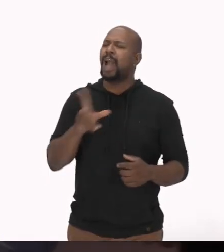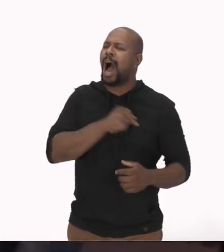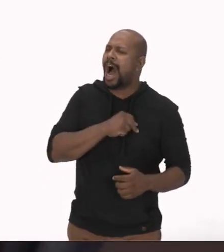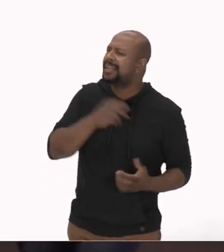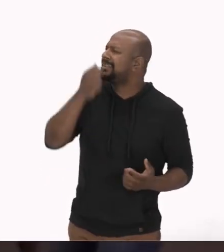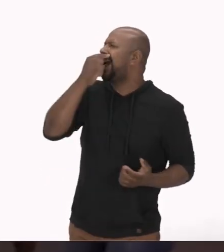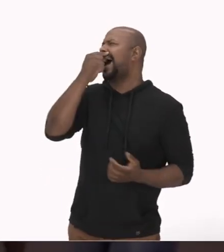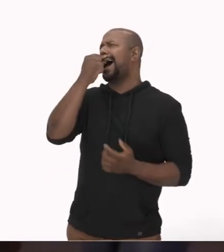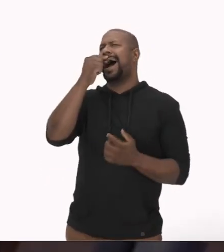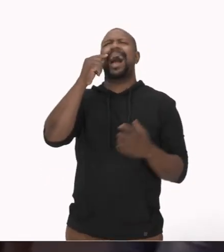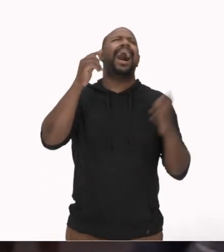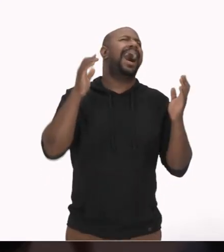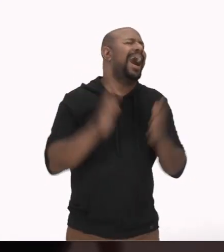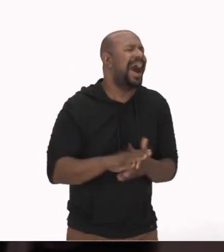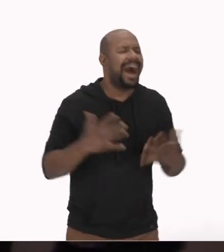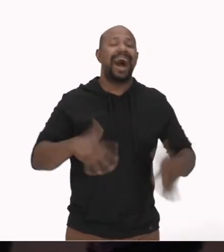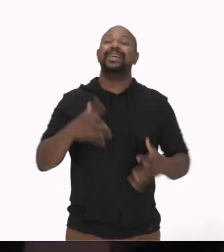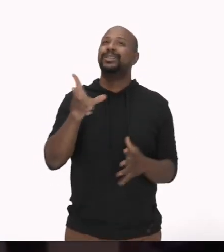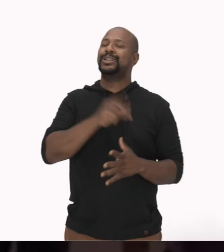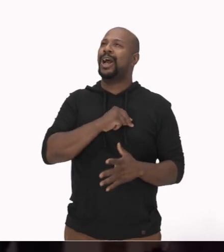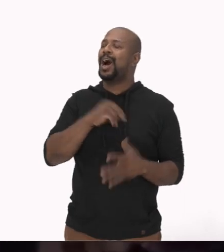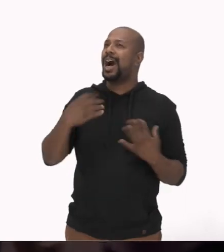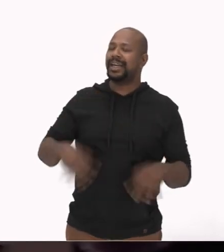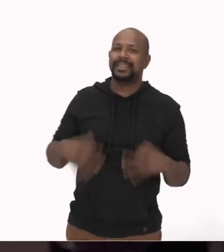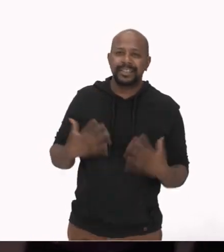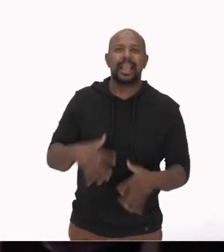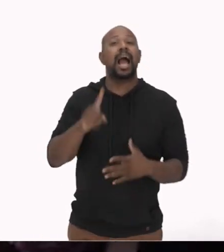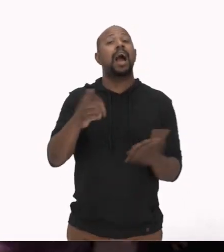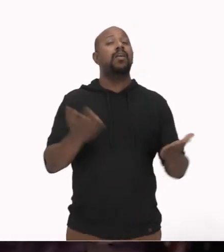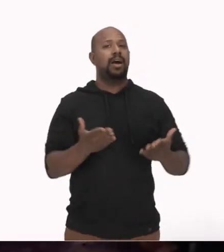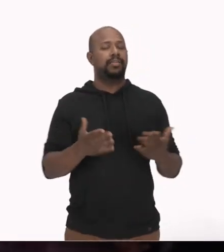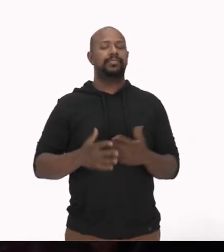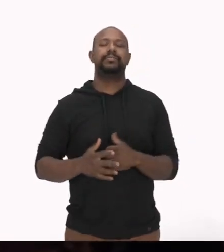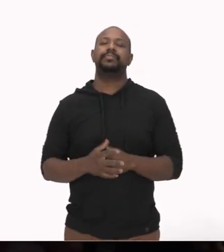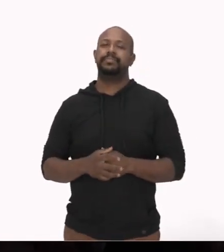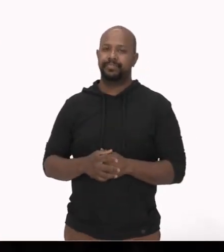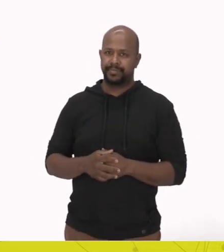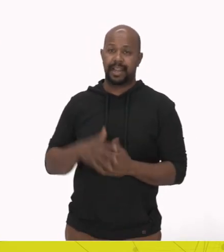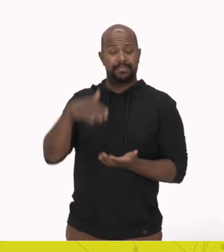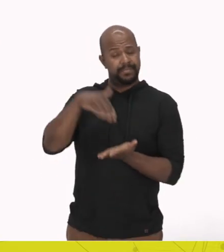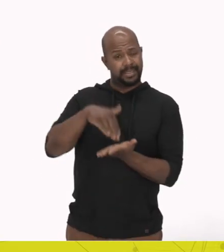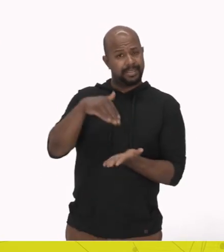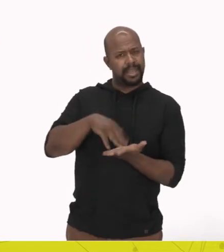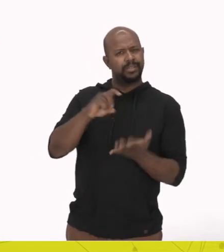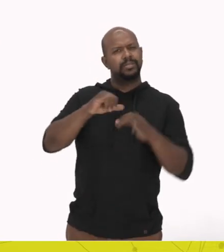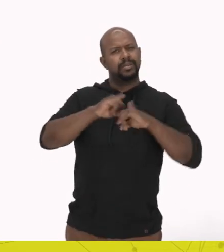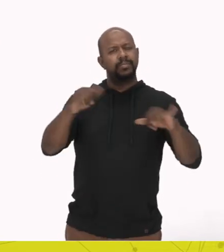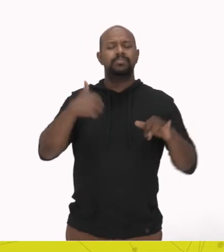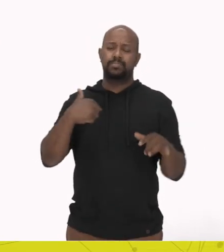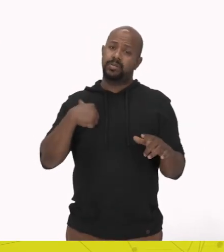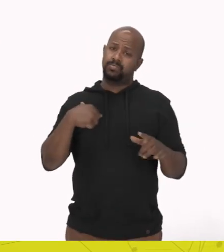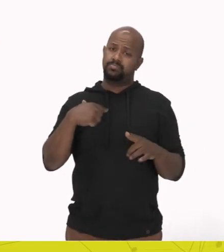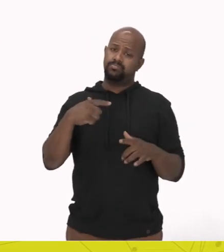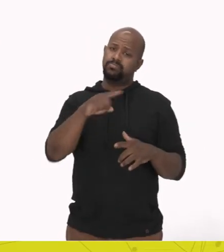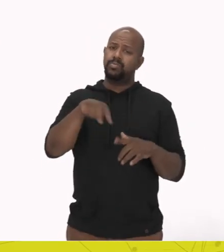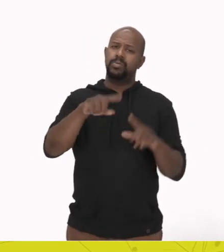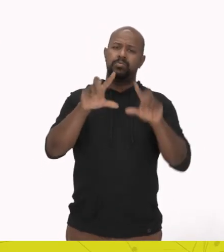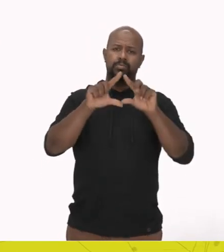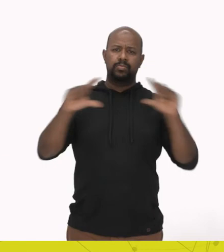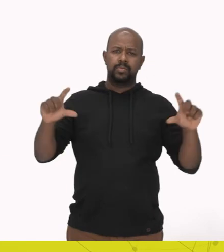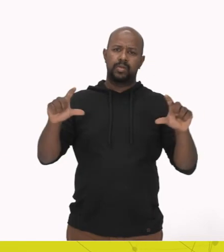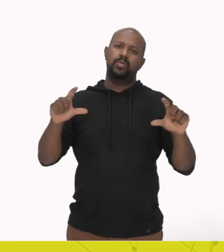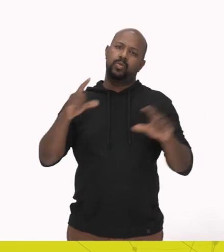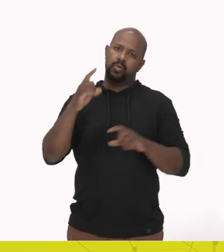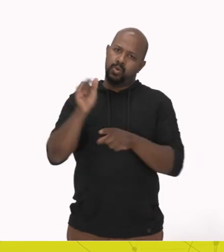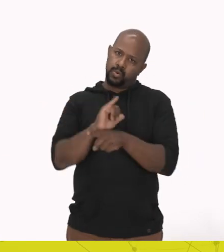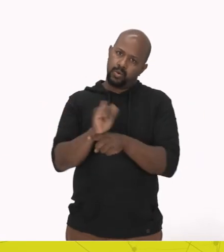Para para encerrar, quero deixar aqui só o meu canal no